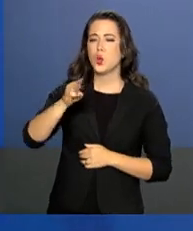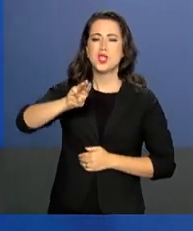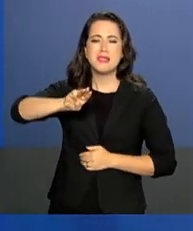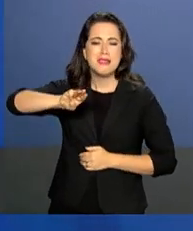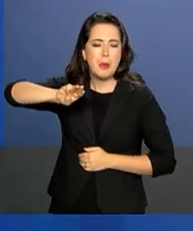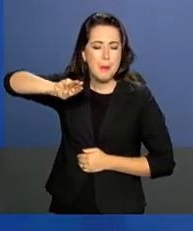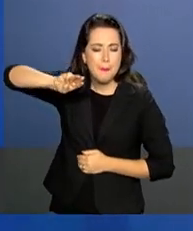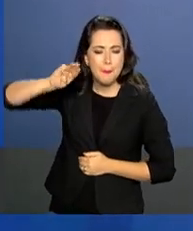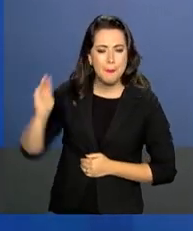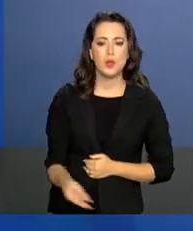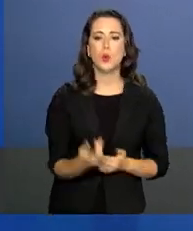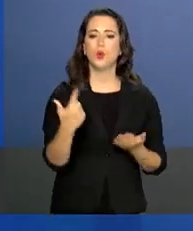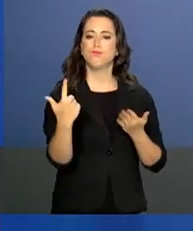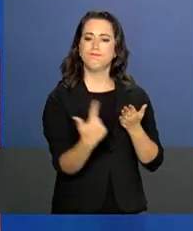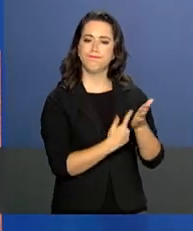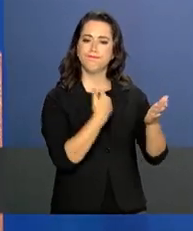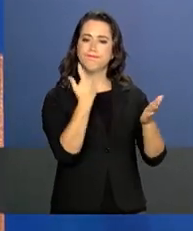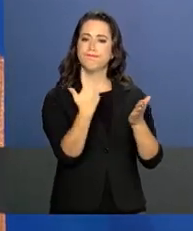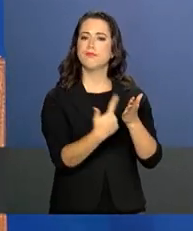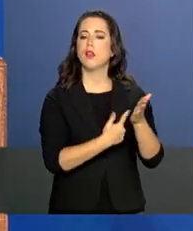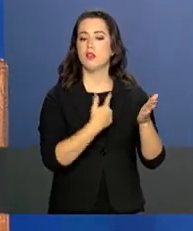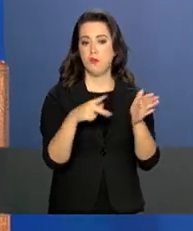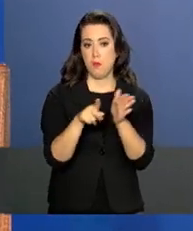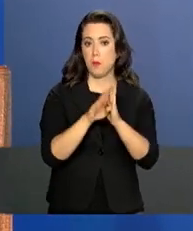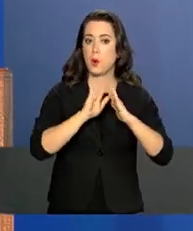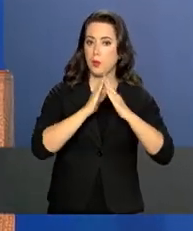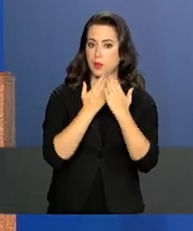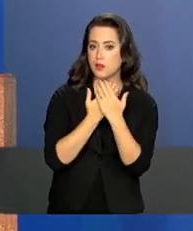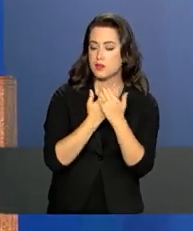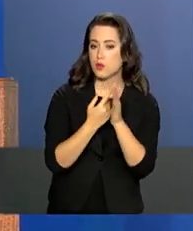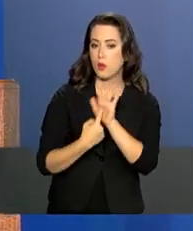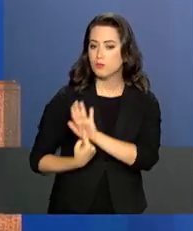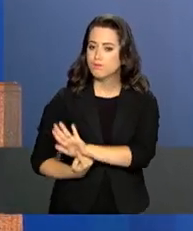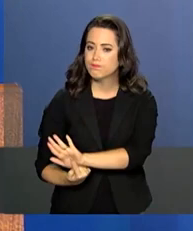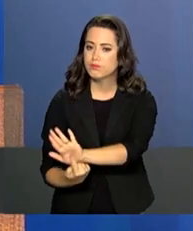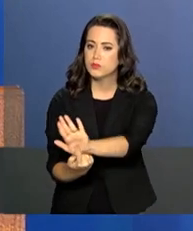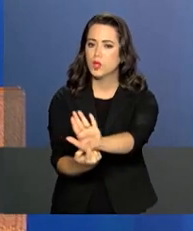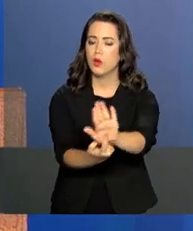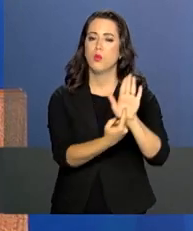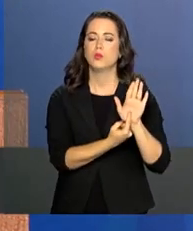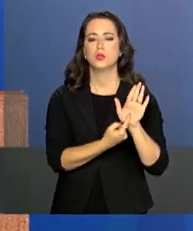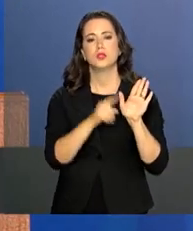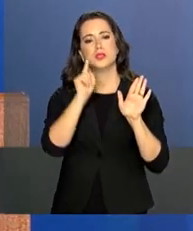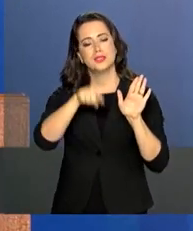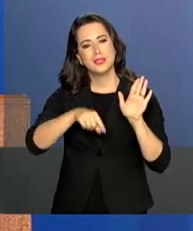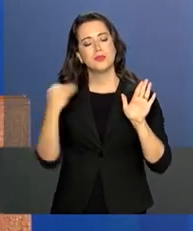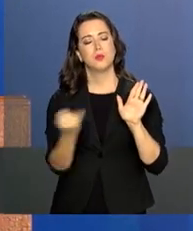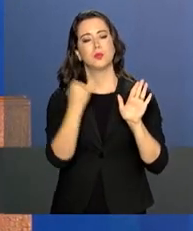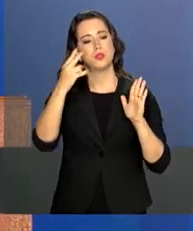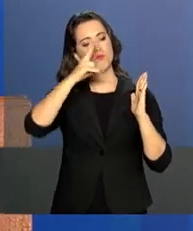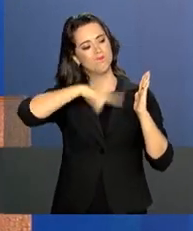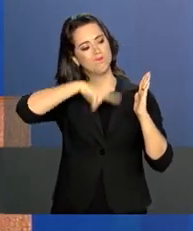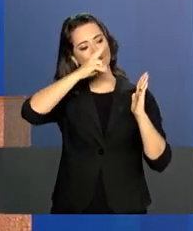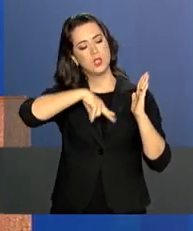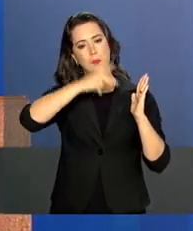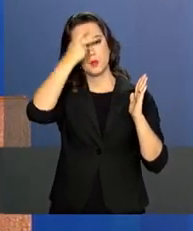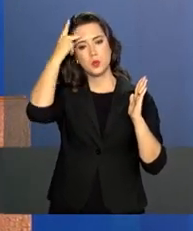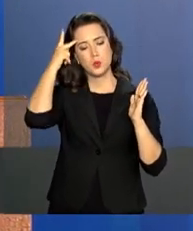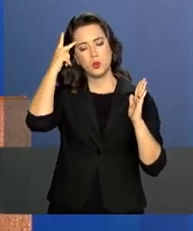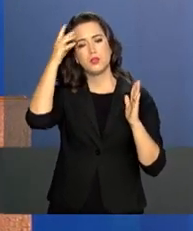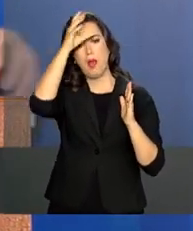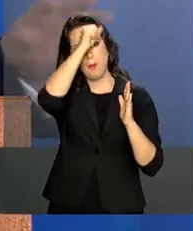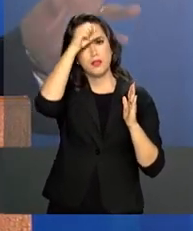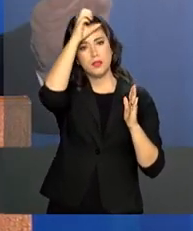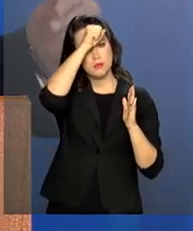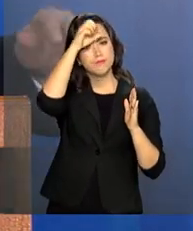didáticos e ao revelar que o importante é a leitura para quem está se formando